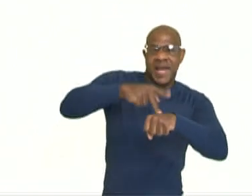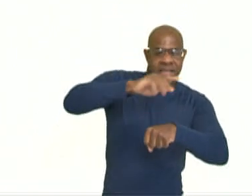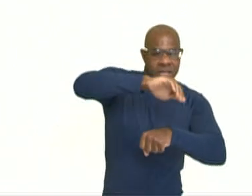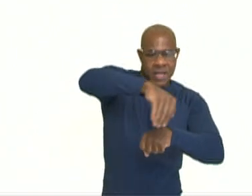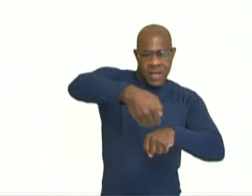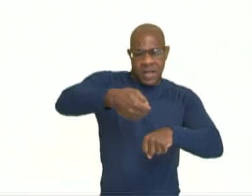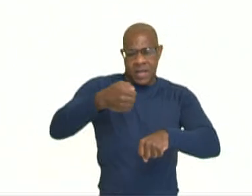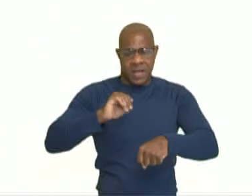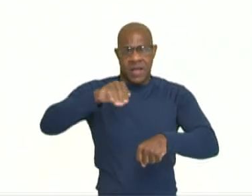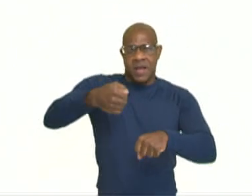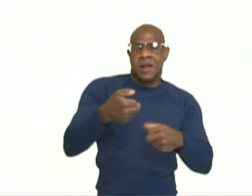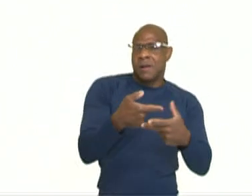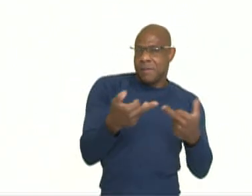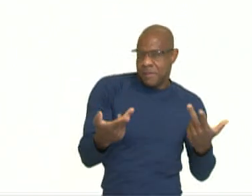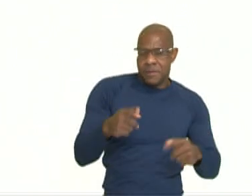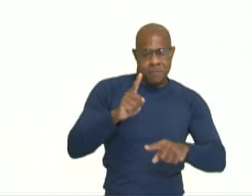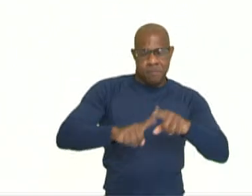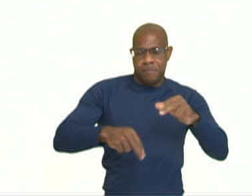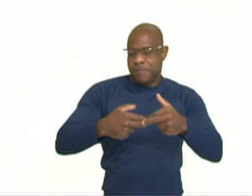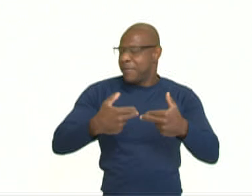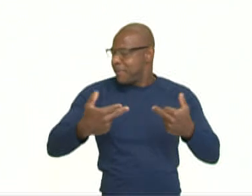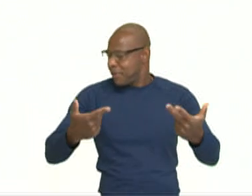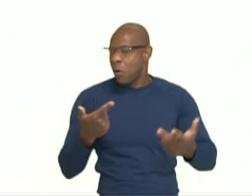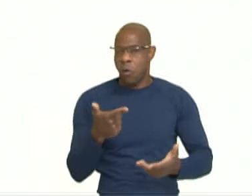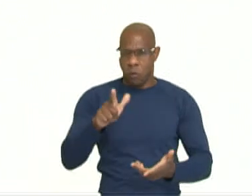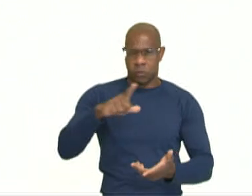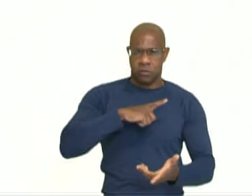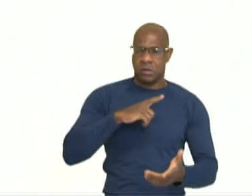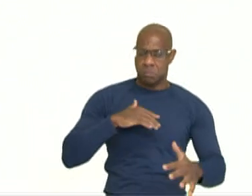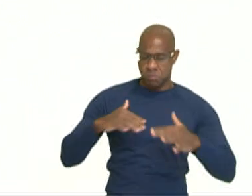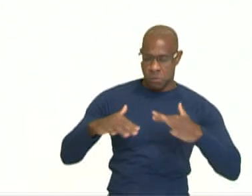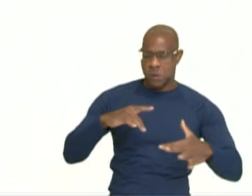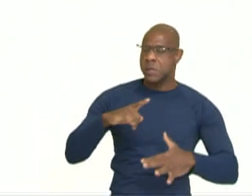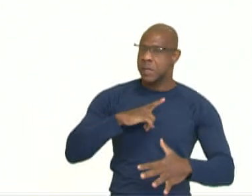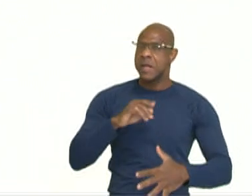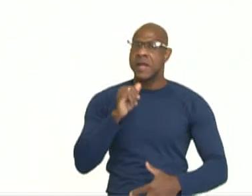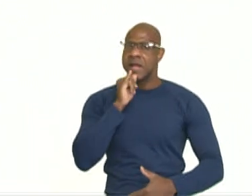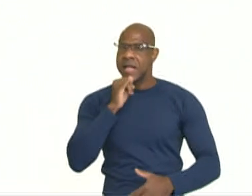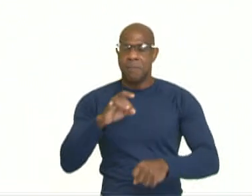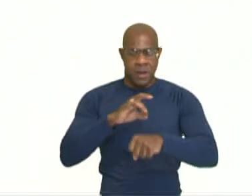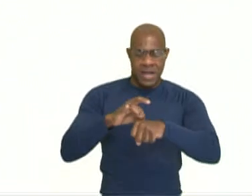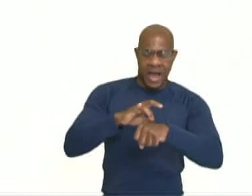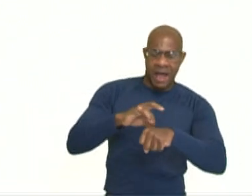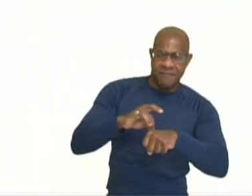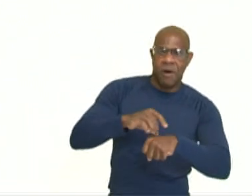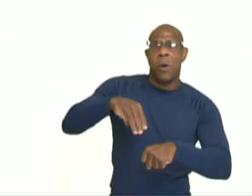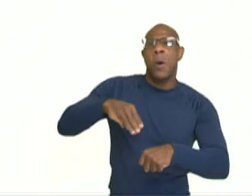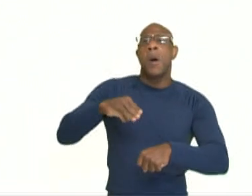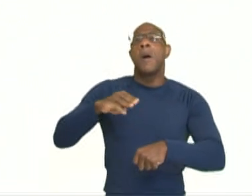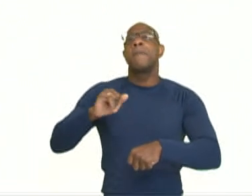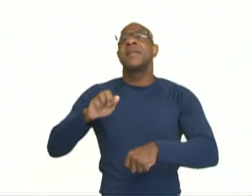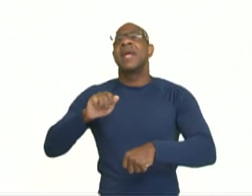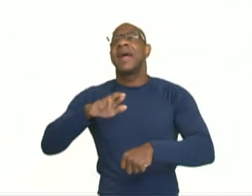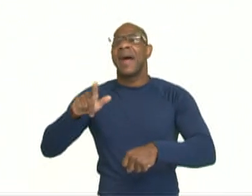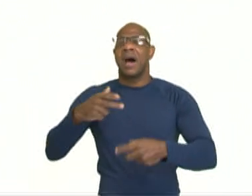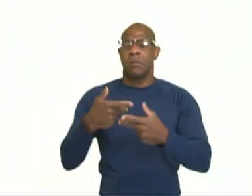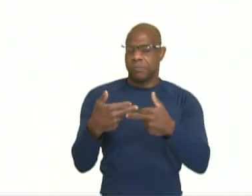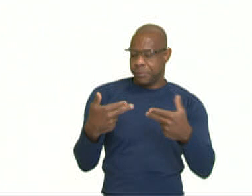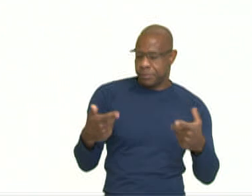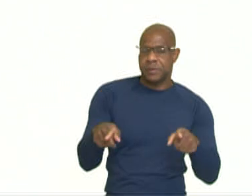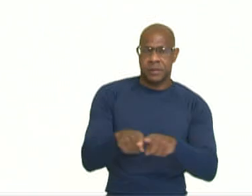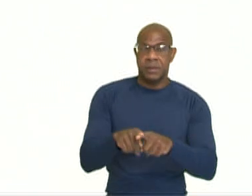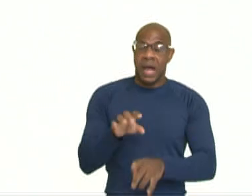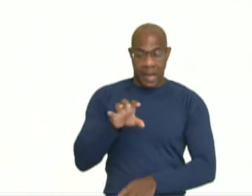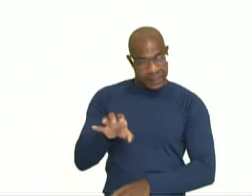de minérios para utilização em outros movimentos, como, por exemplo, carvão mineral para abastecimento energético. Então,